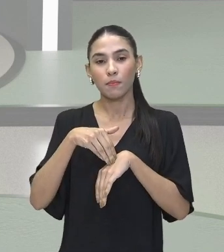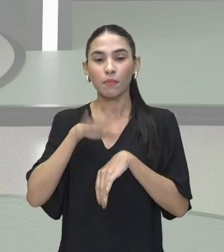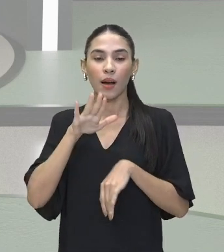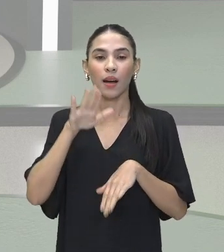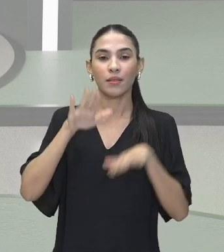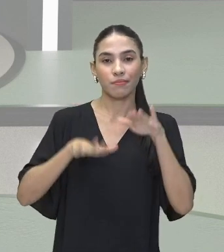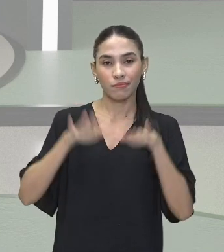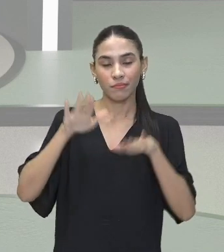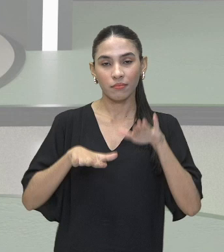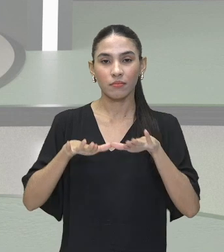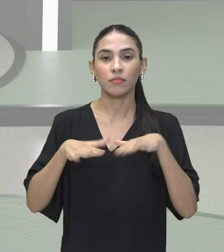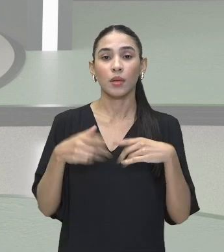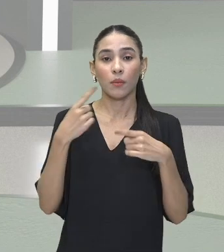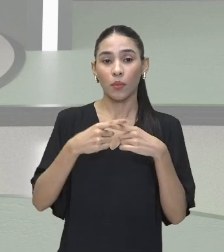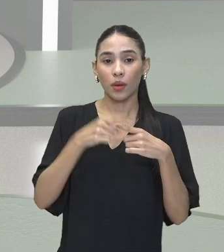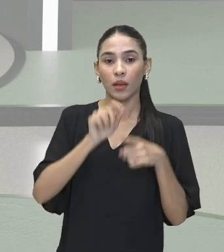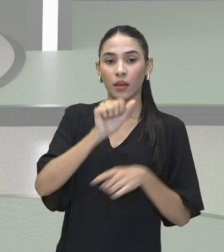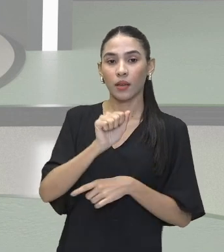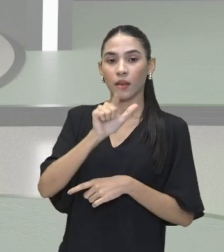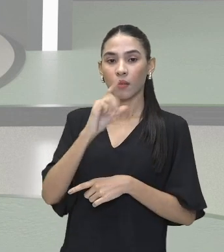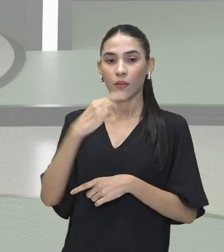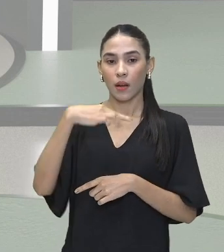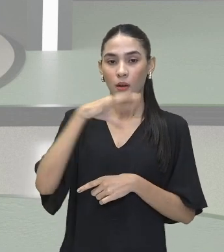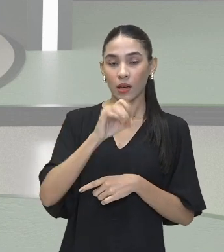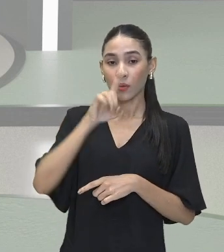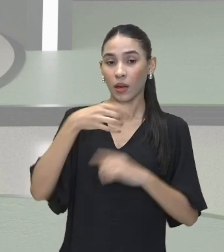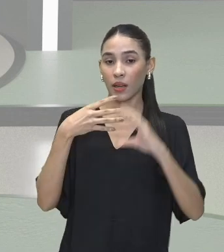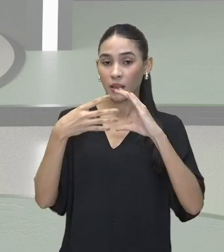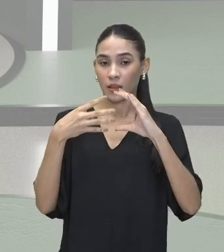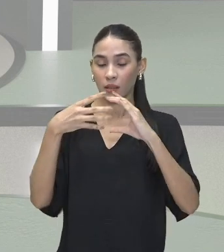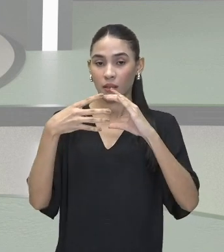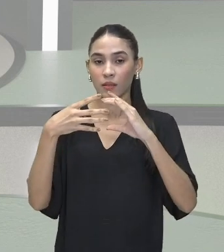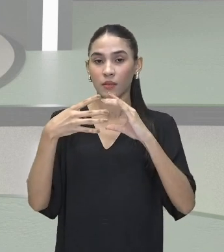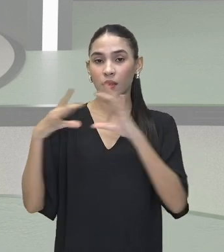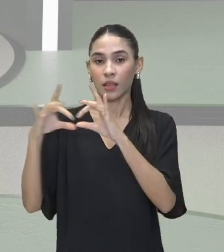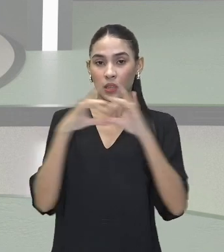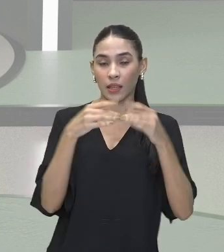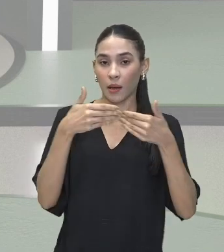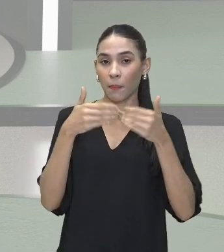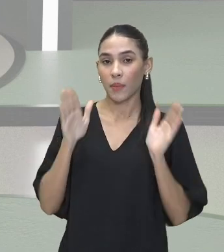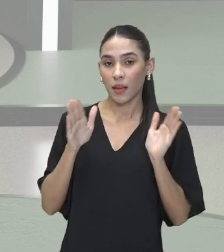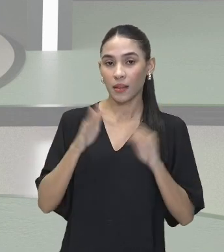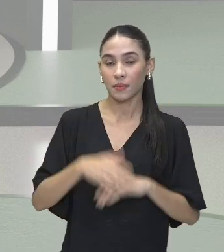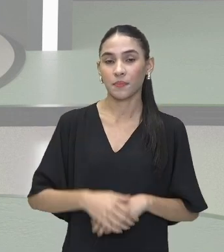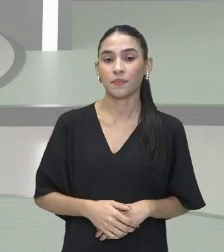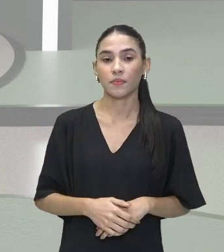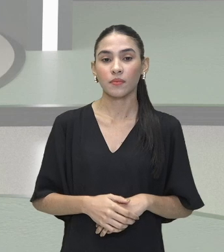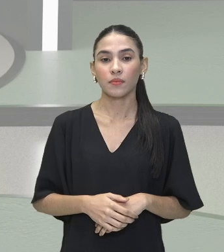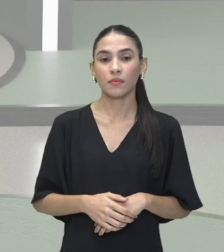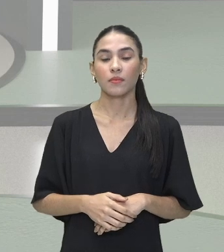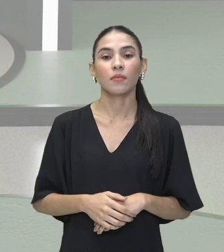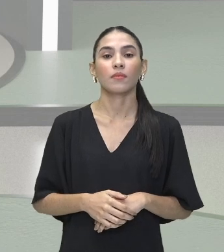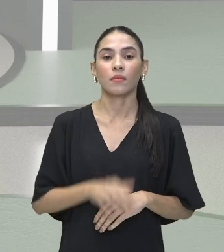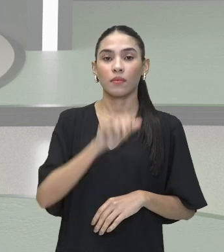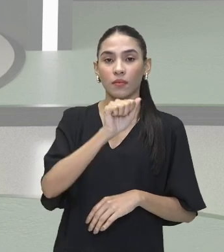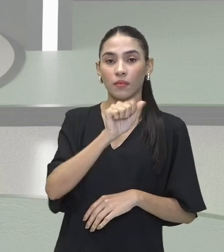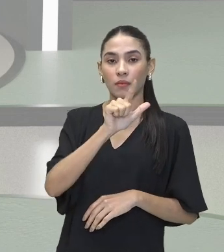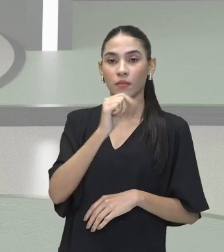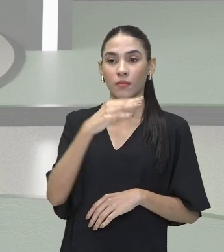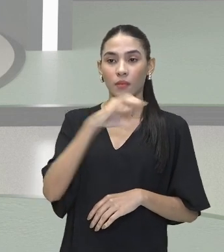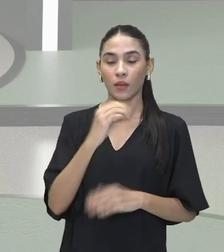elevados, porque os alcanos, eles são os hidrocarbonetos de cadeias abertas. Entre um alcano com